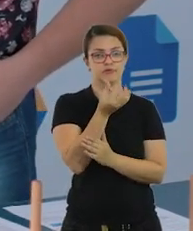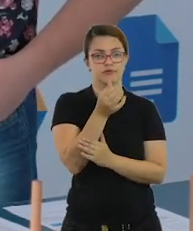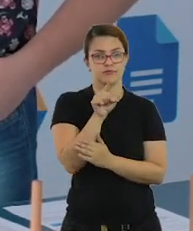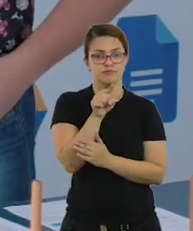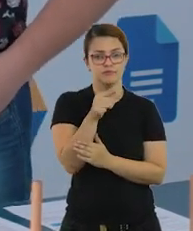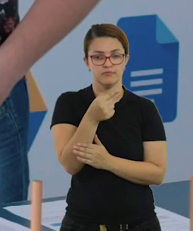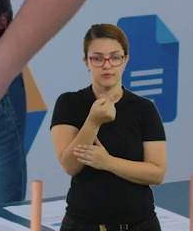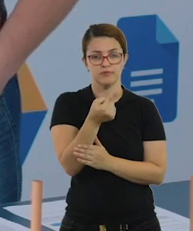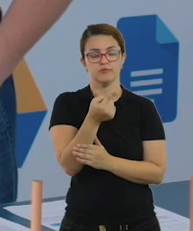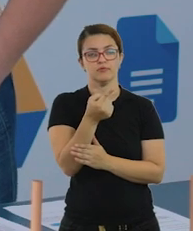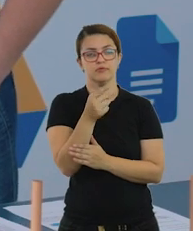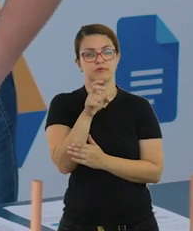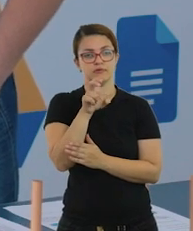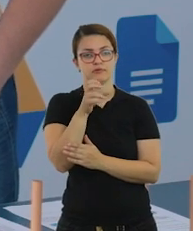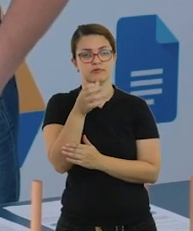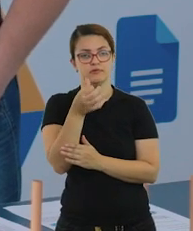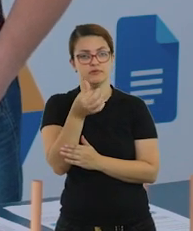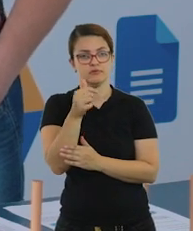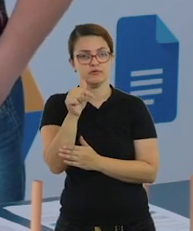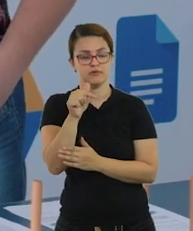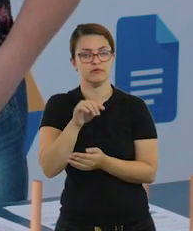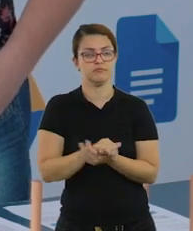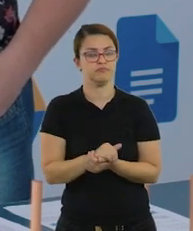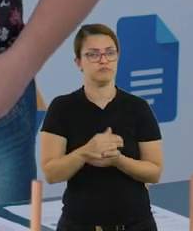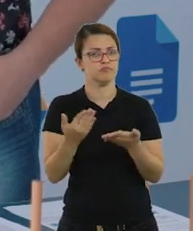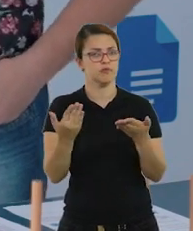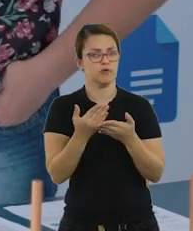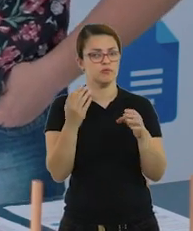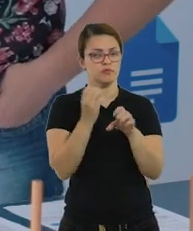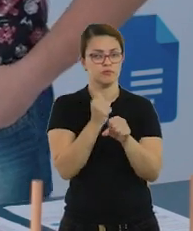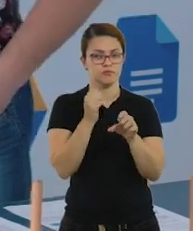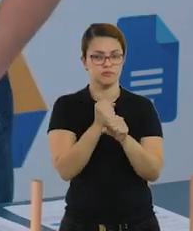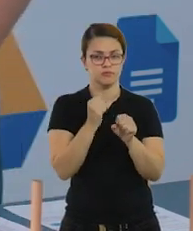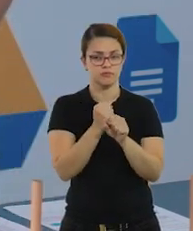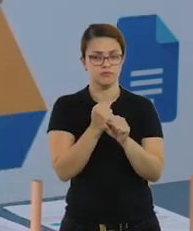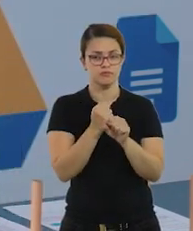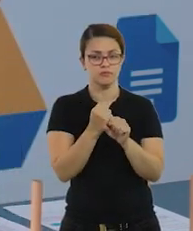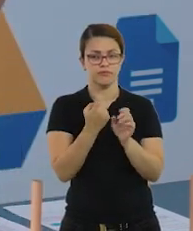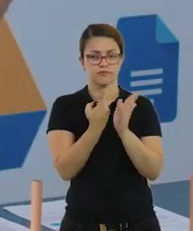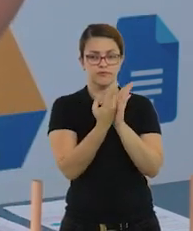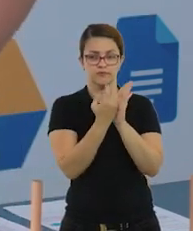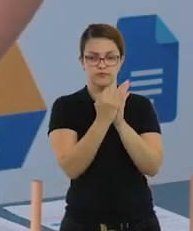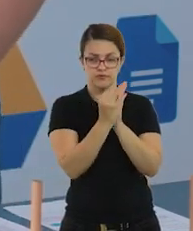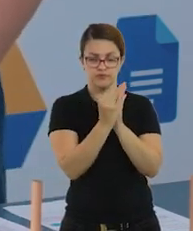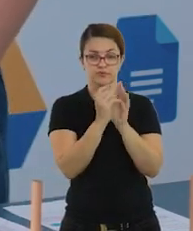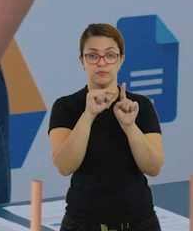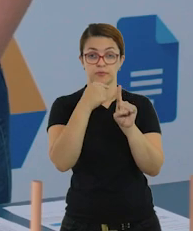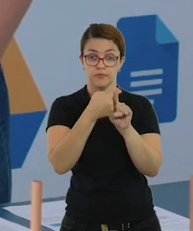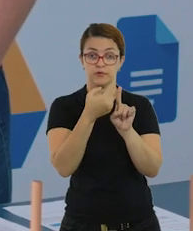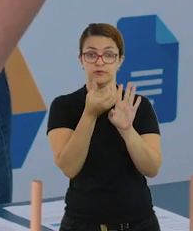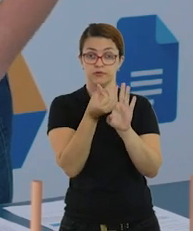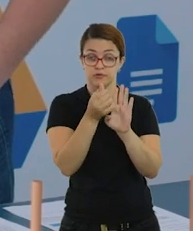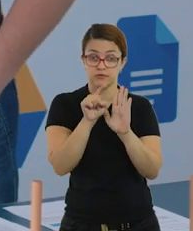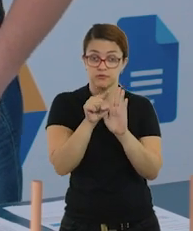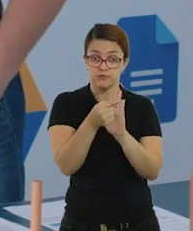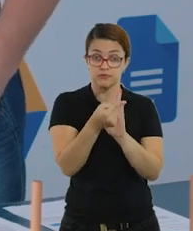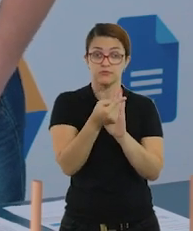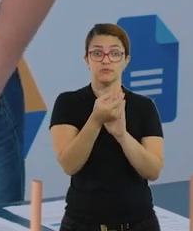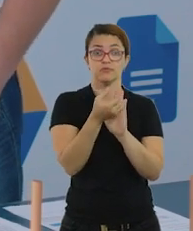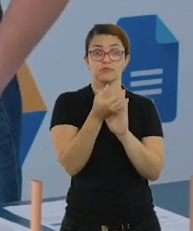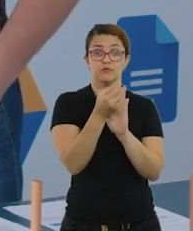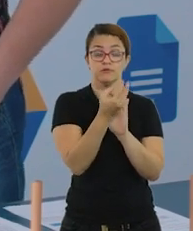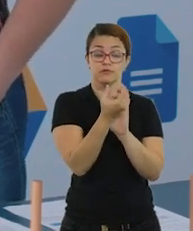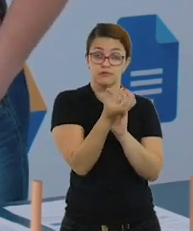26.387. A decomposição desse número por adição vai ficar assim: 20.000 mais 6.000